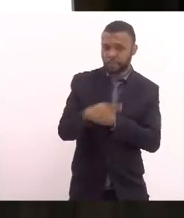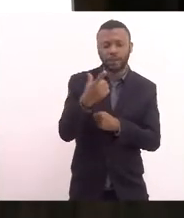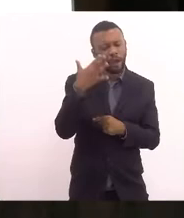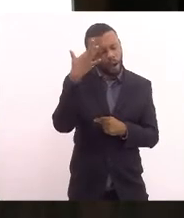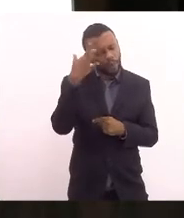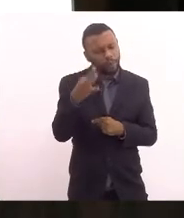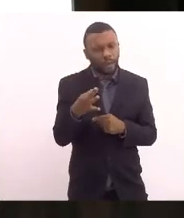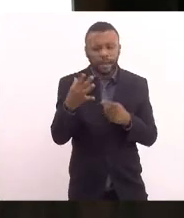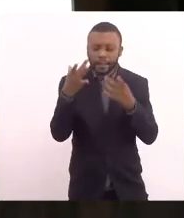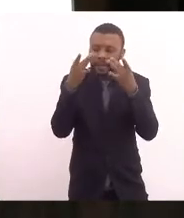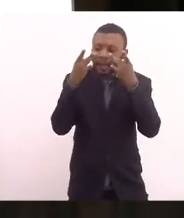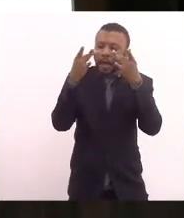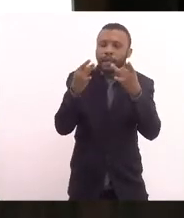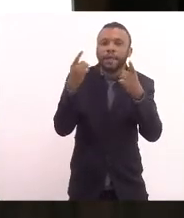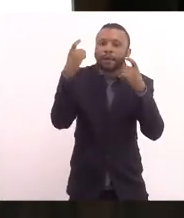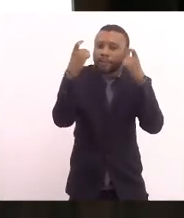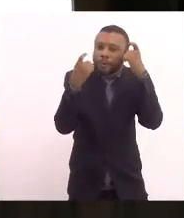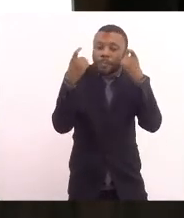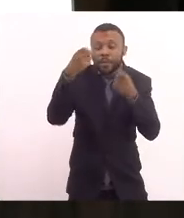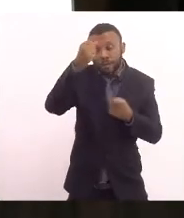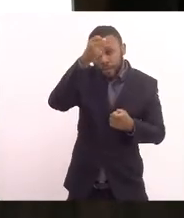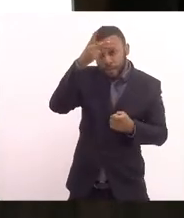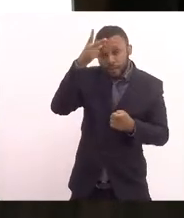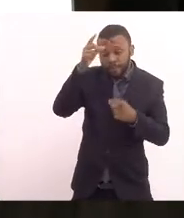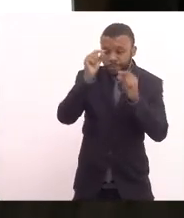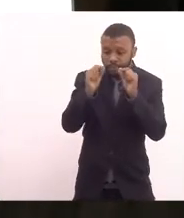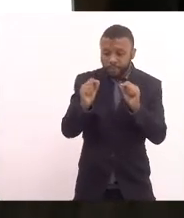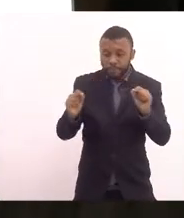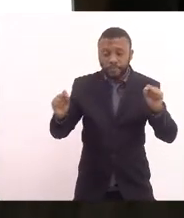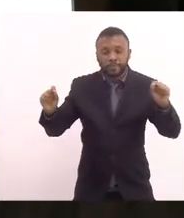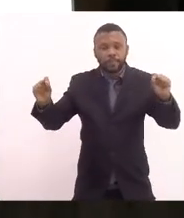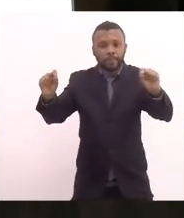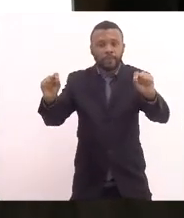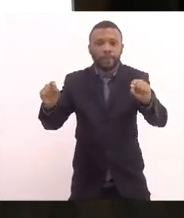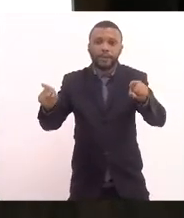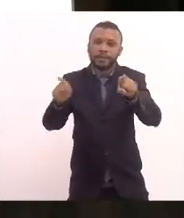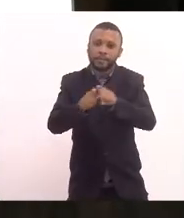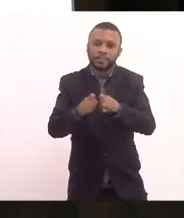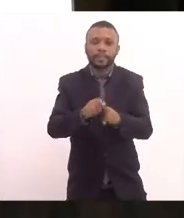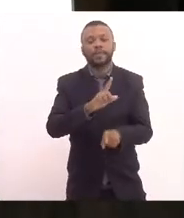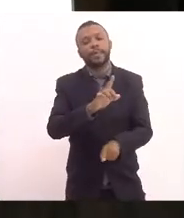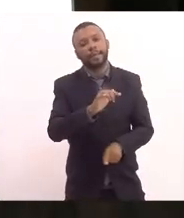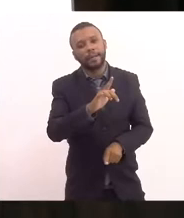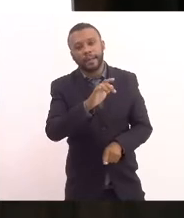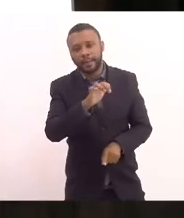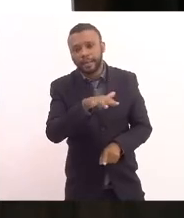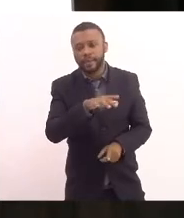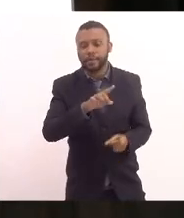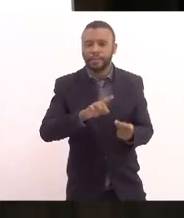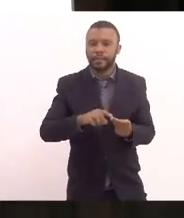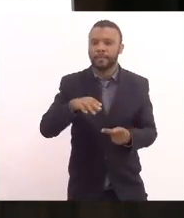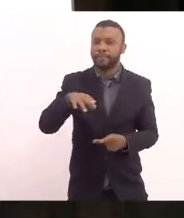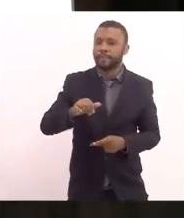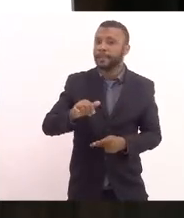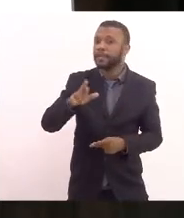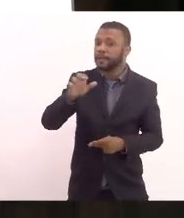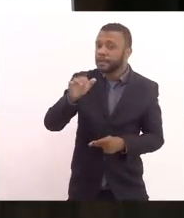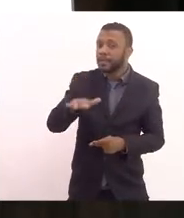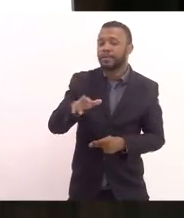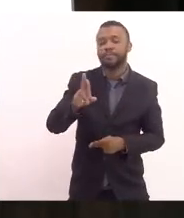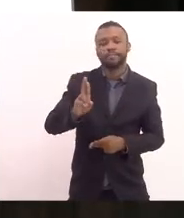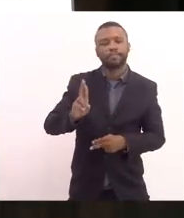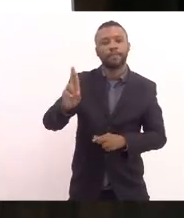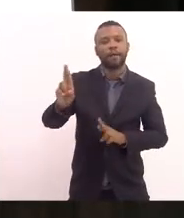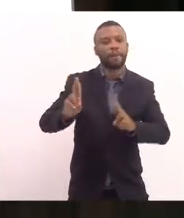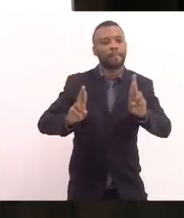essa preocupação dos municípios, mas também Lília e Miriam, à frente das nossas entidades, e